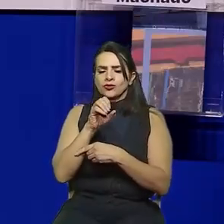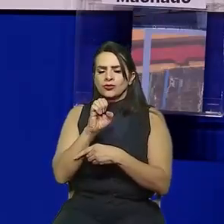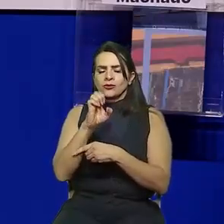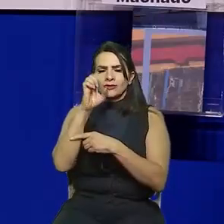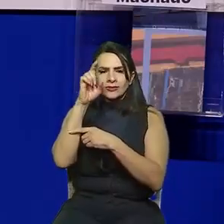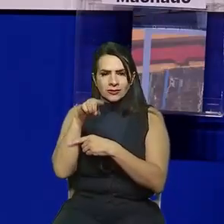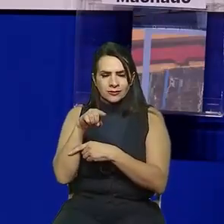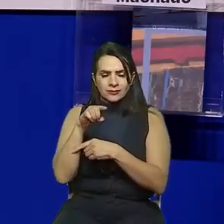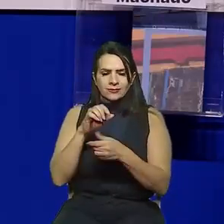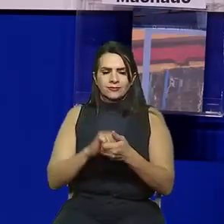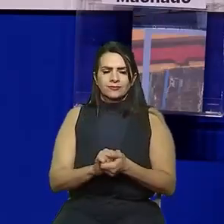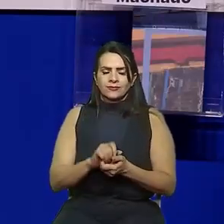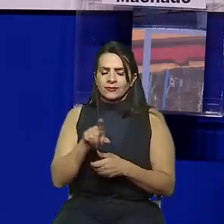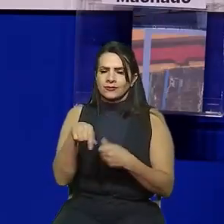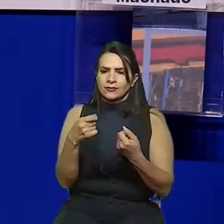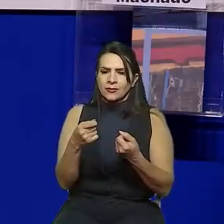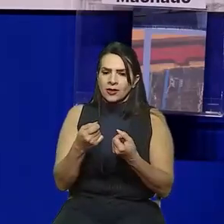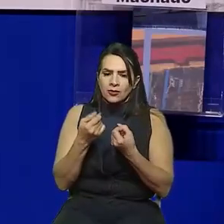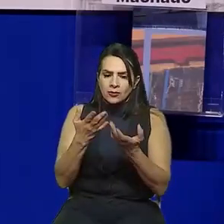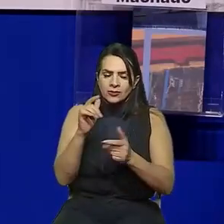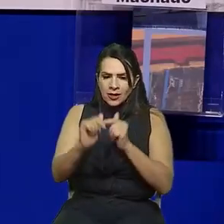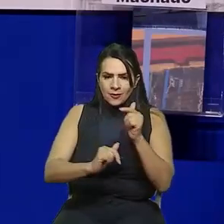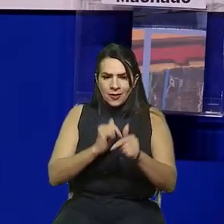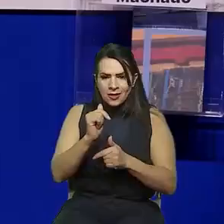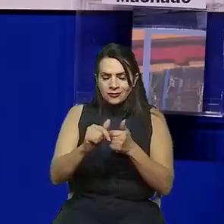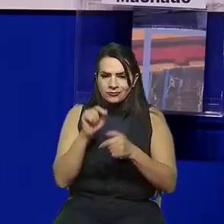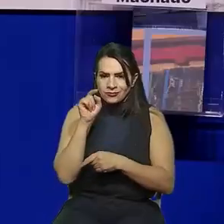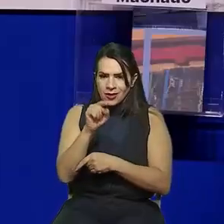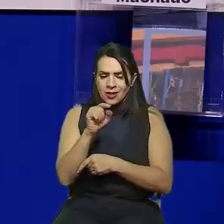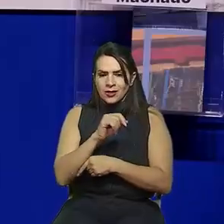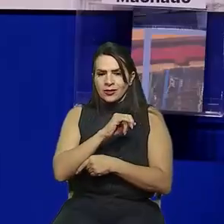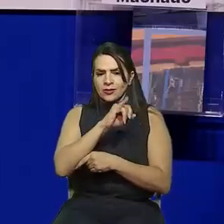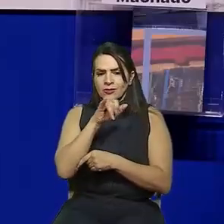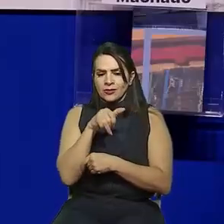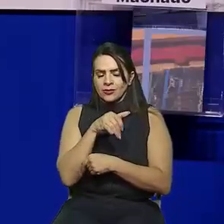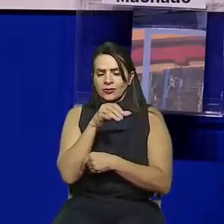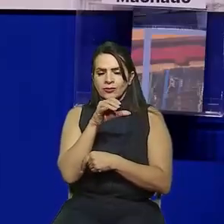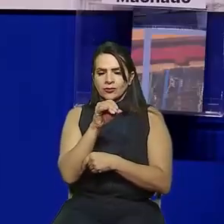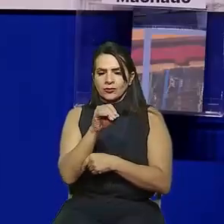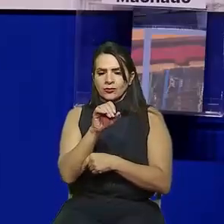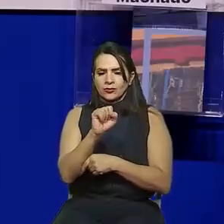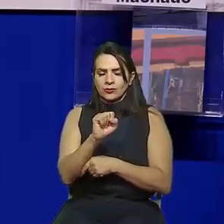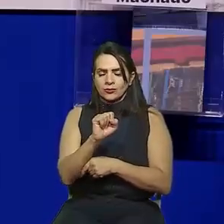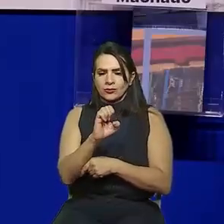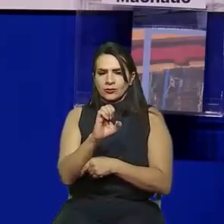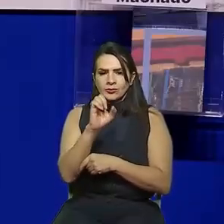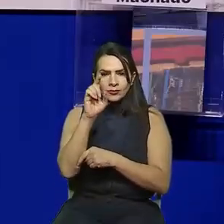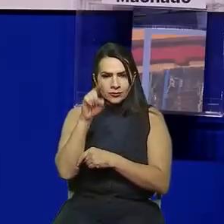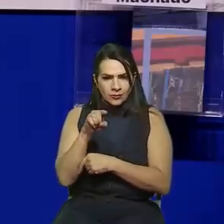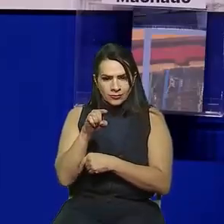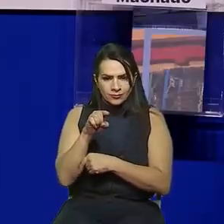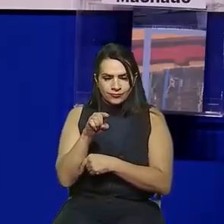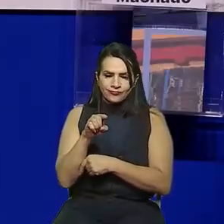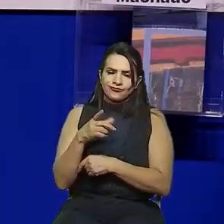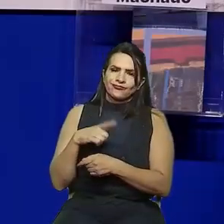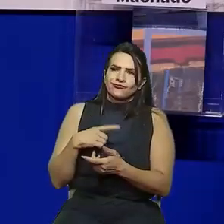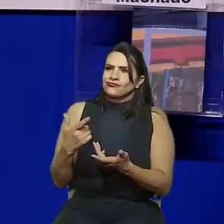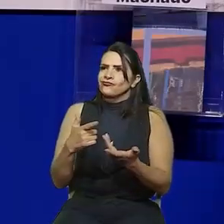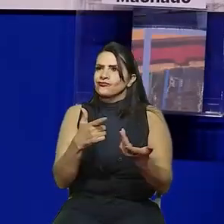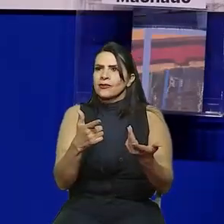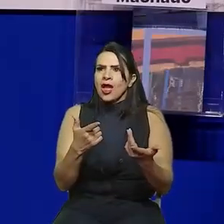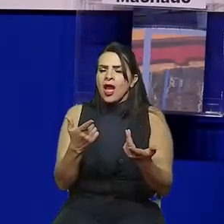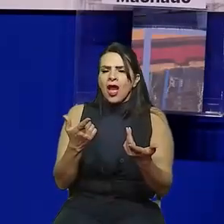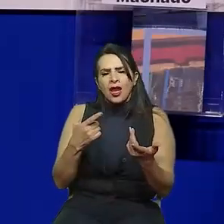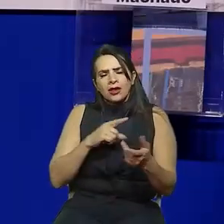um trabalho a ele, um ofício. E não tinha. Aí um dia eu fui